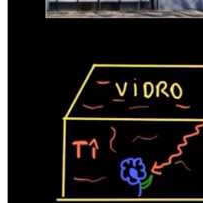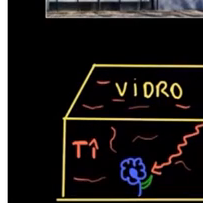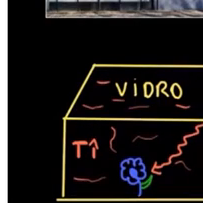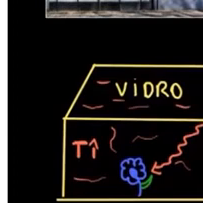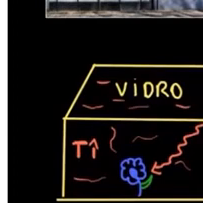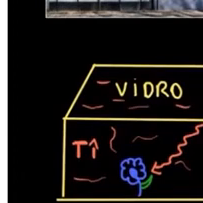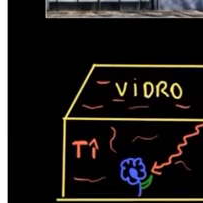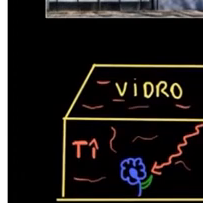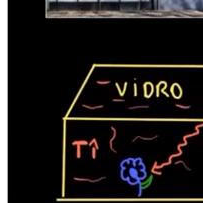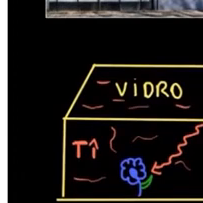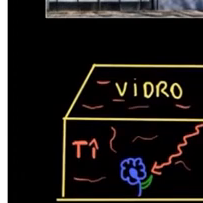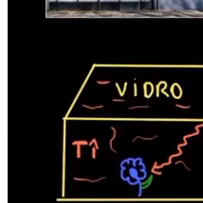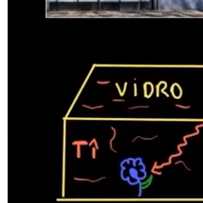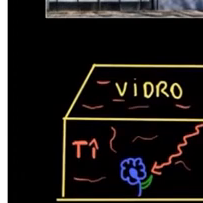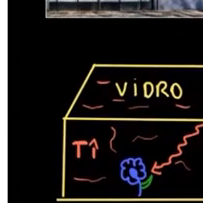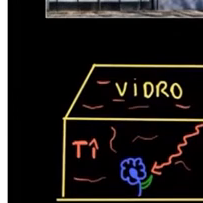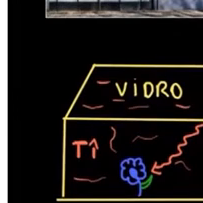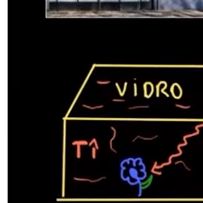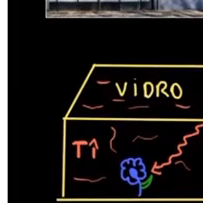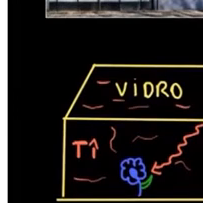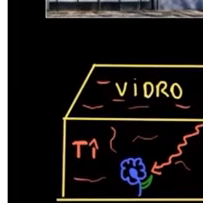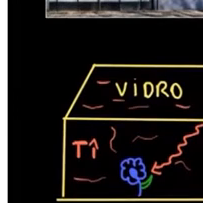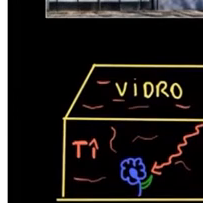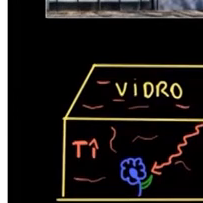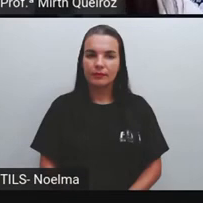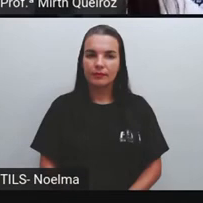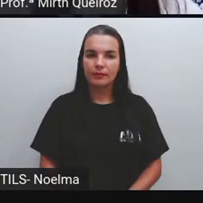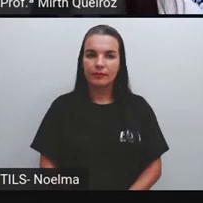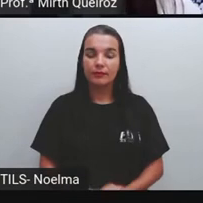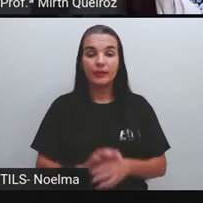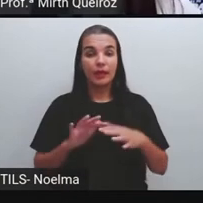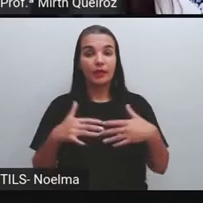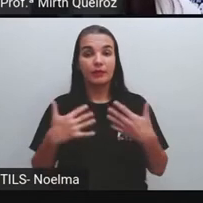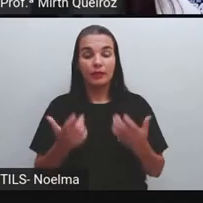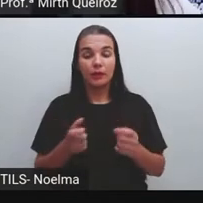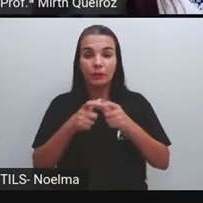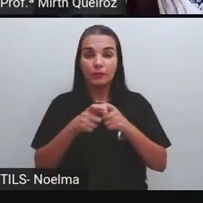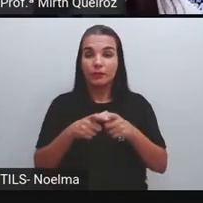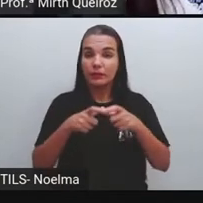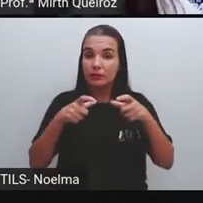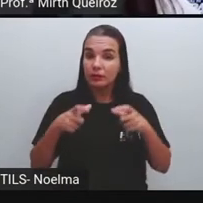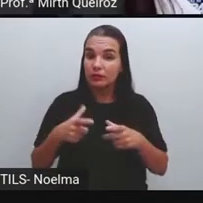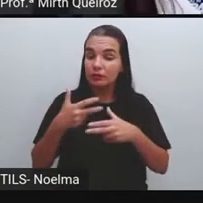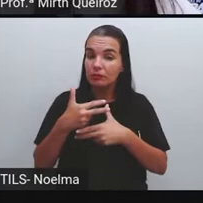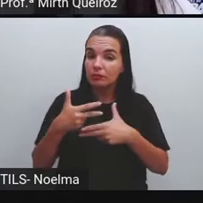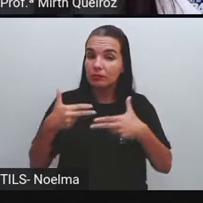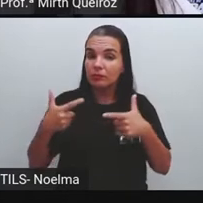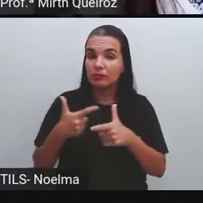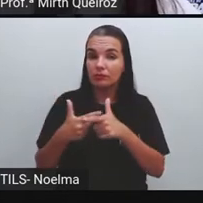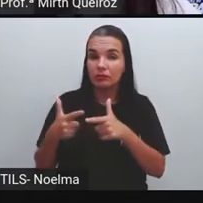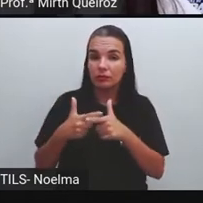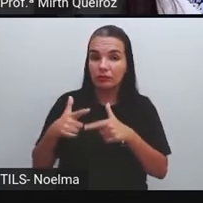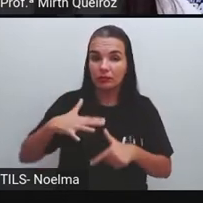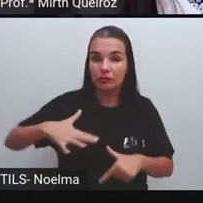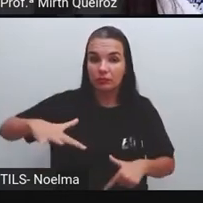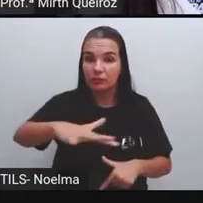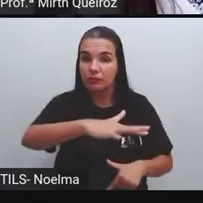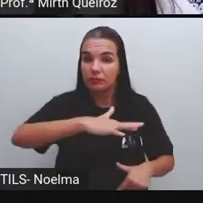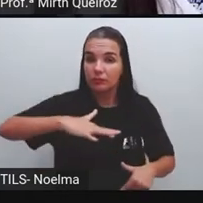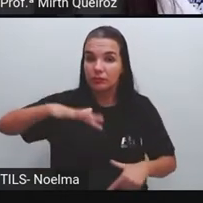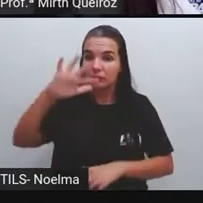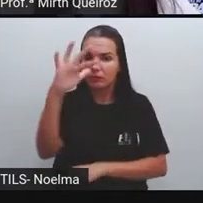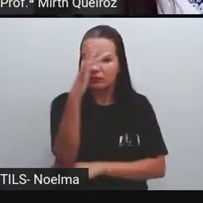você aí um grande abraço e até a próxima! Uma grande parcela dos problemas ambientais decorre do uso